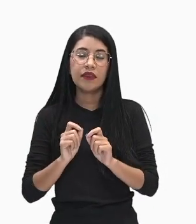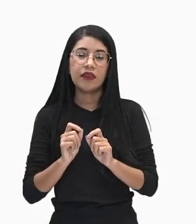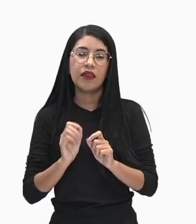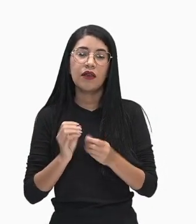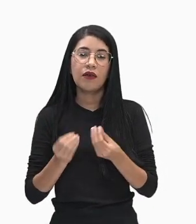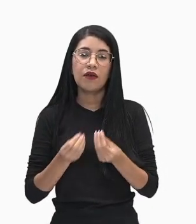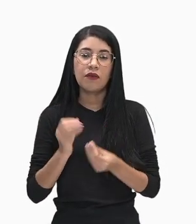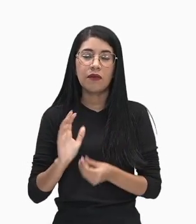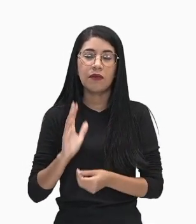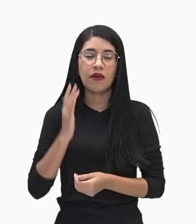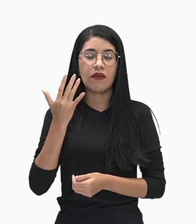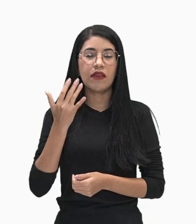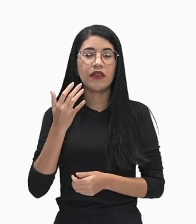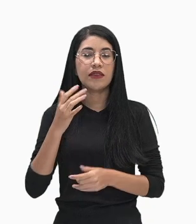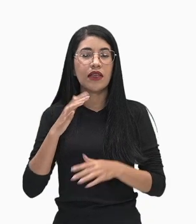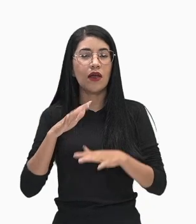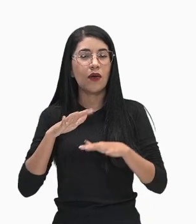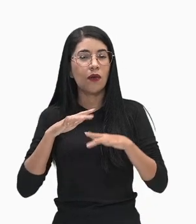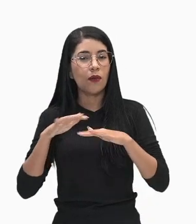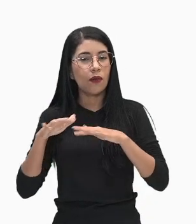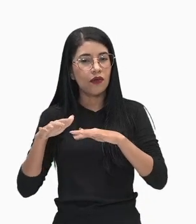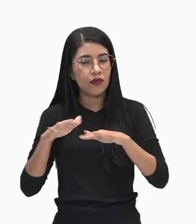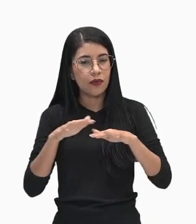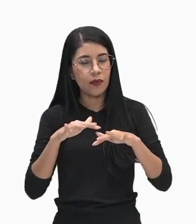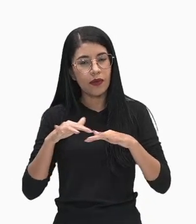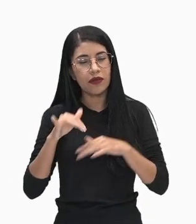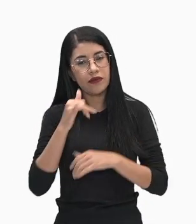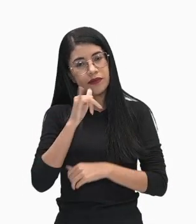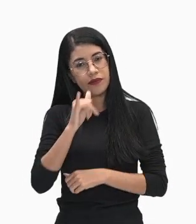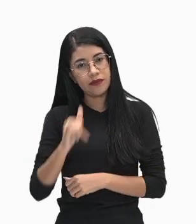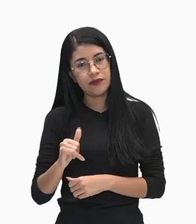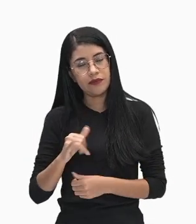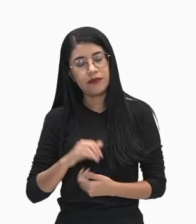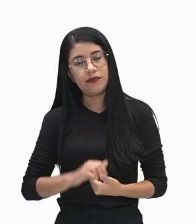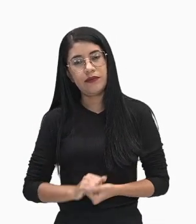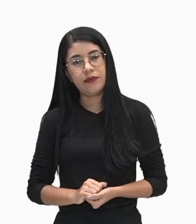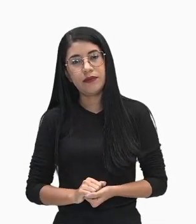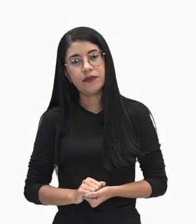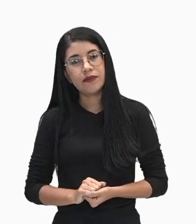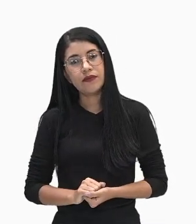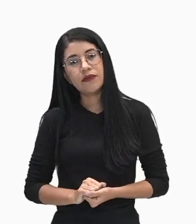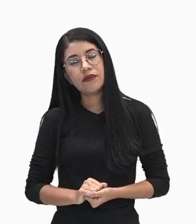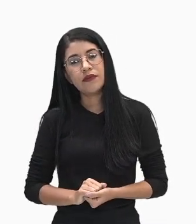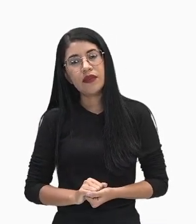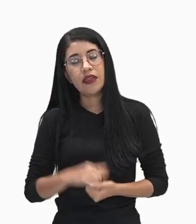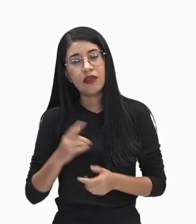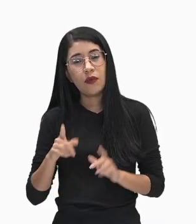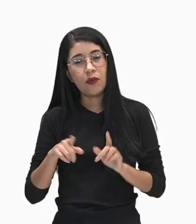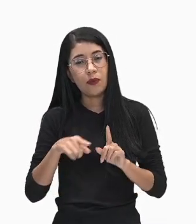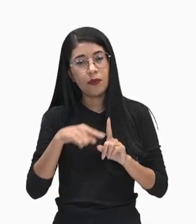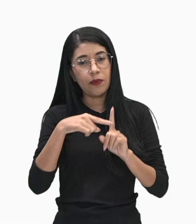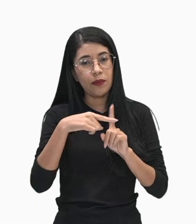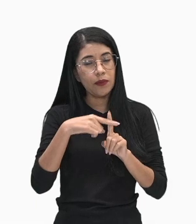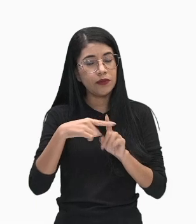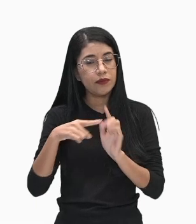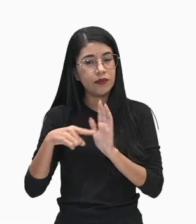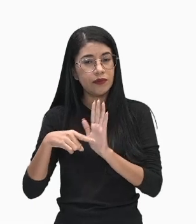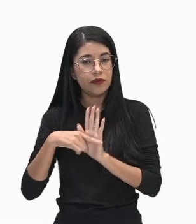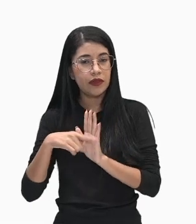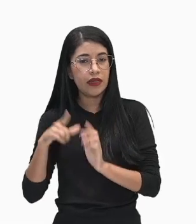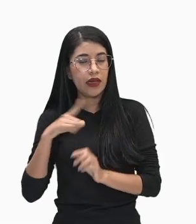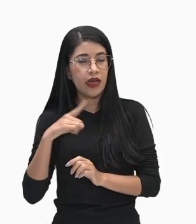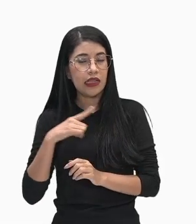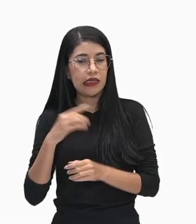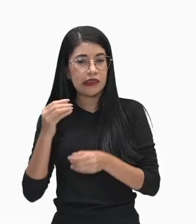em que há deslocamento destas cargas. As cargas elétricas, né, positivas e negativas que existem na